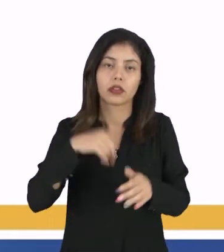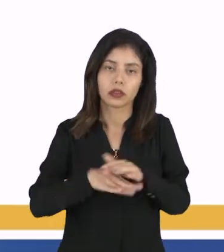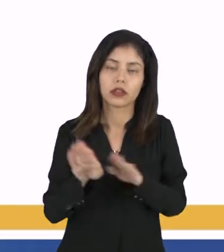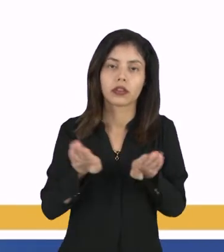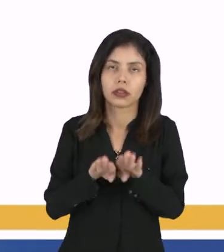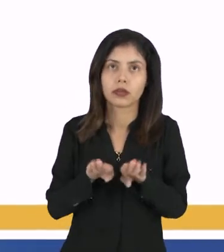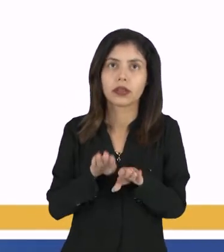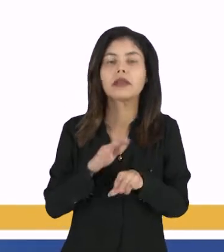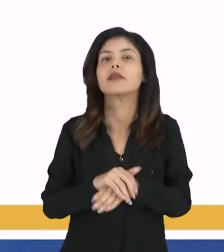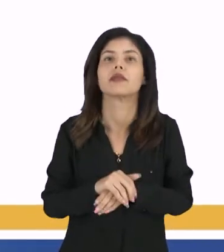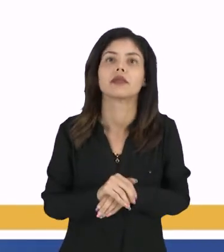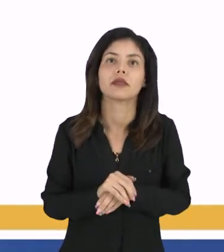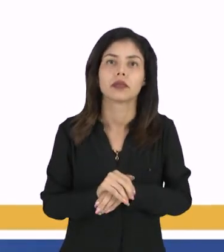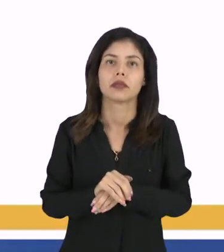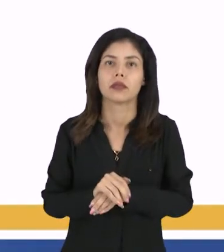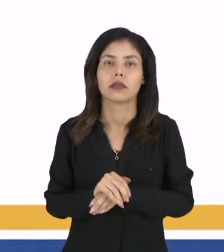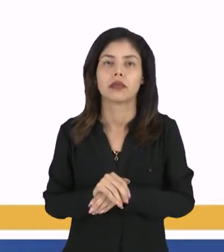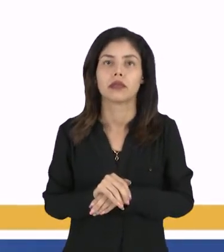reino protista, tá?